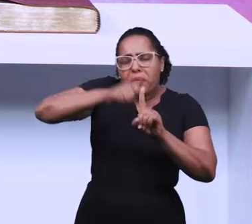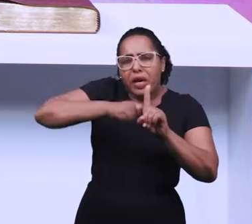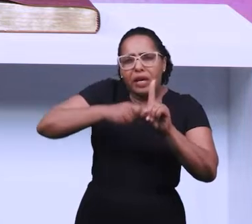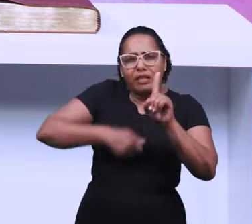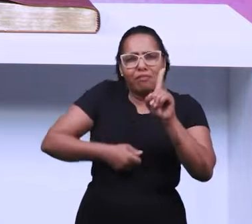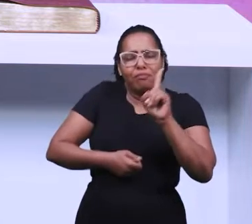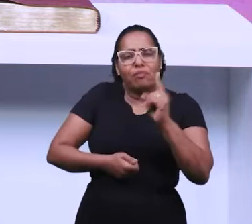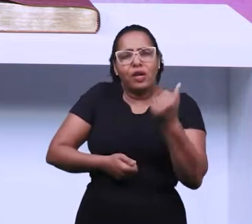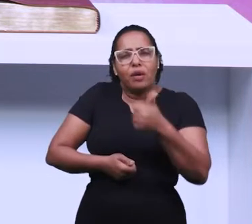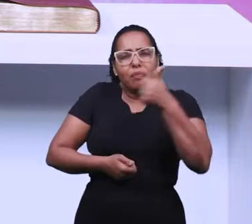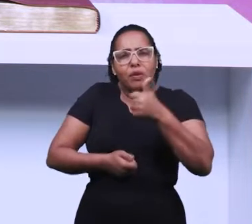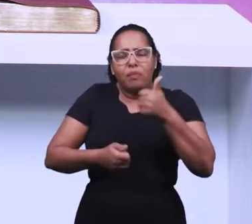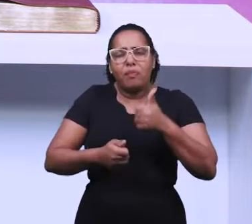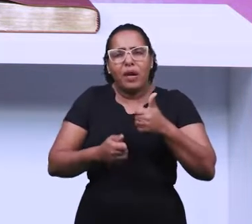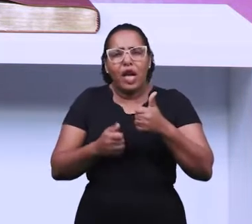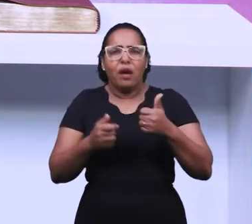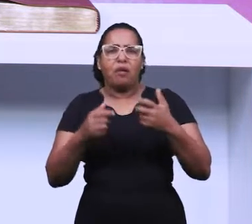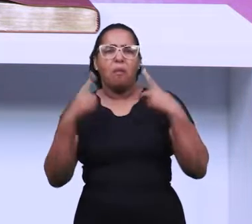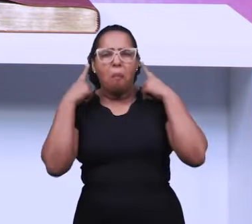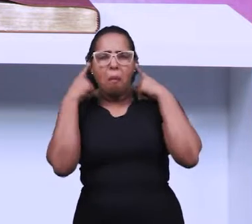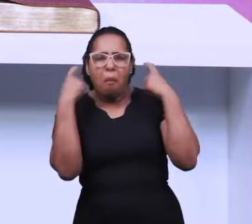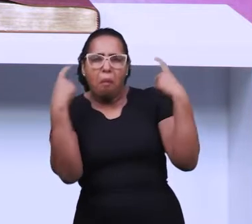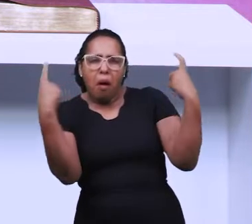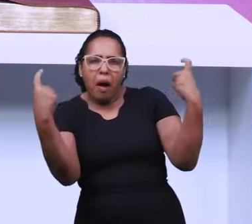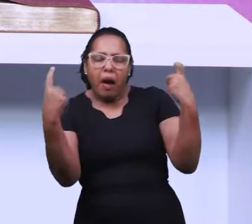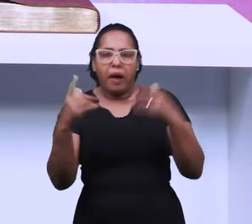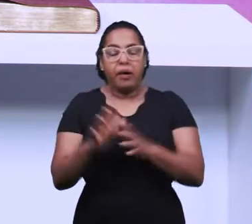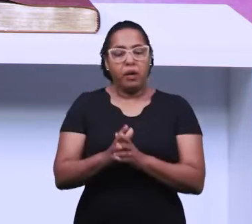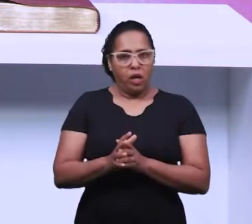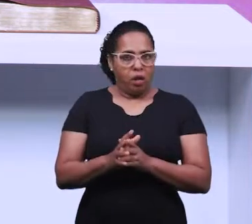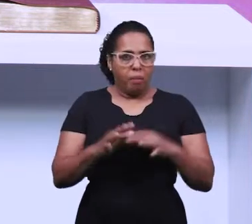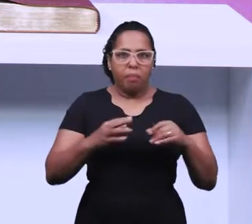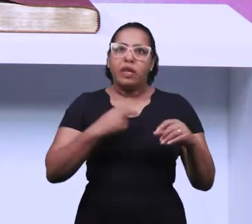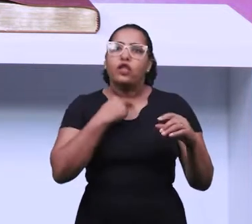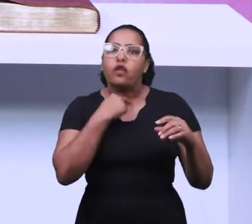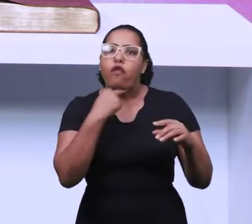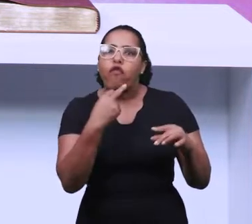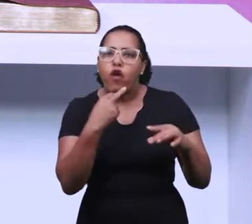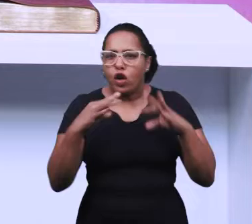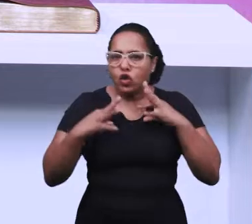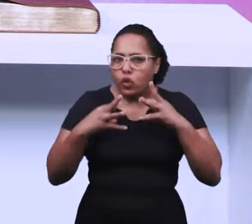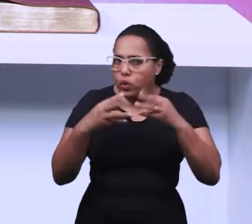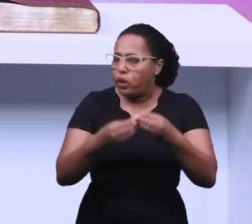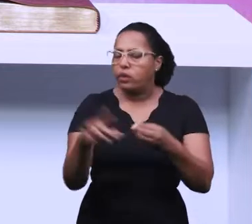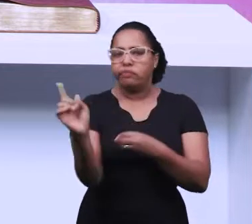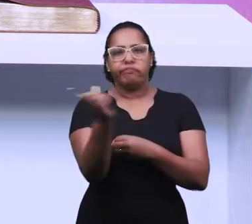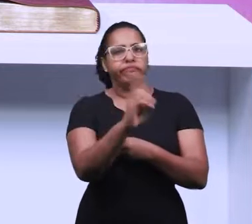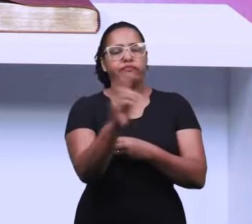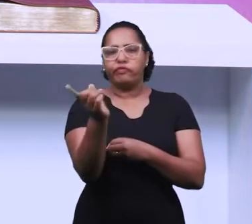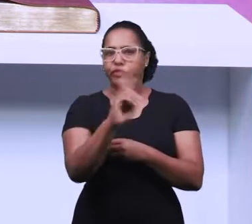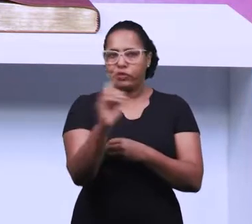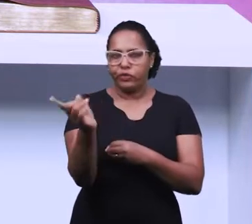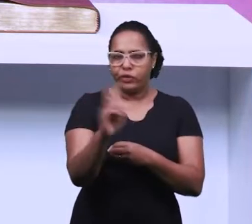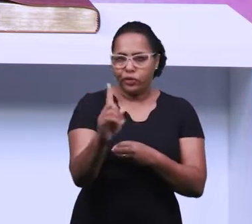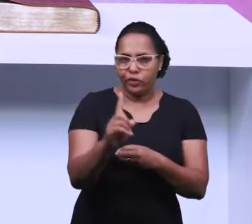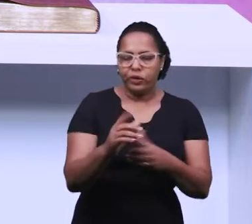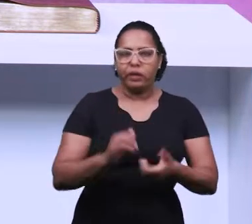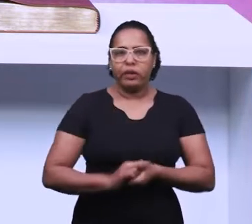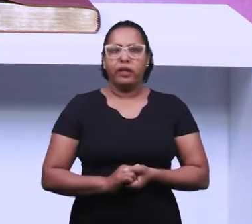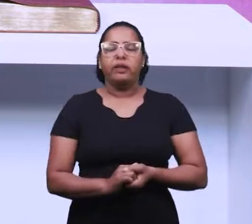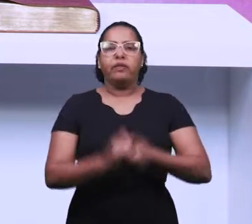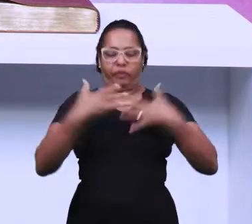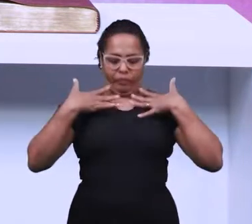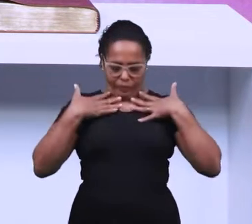isso ainda não é voz completa. Por quê? Essa criança, esse bebê, ainda não tem a sua